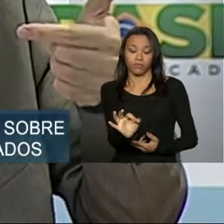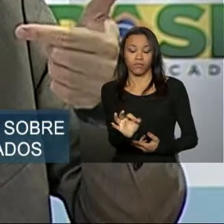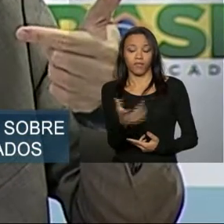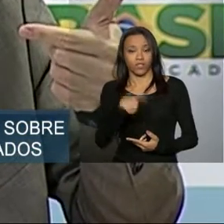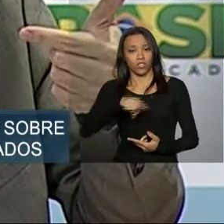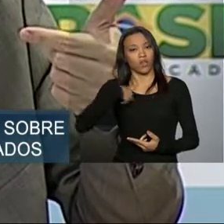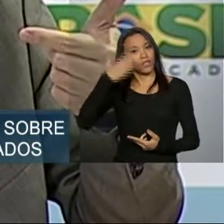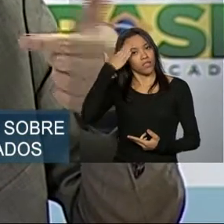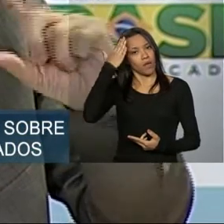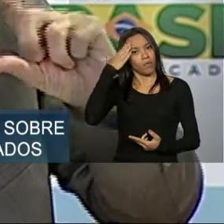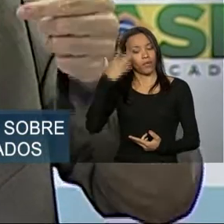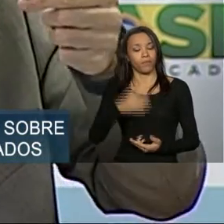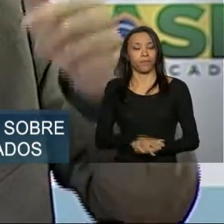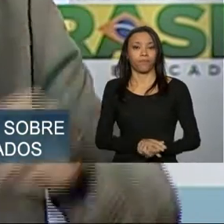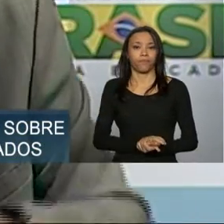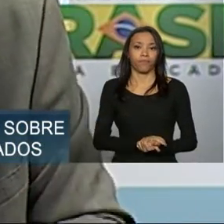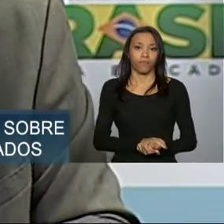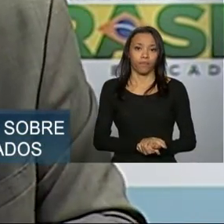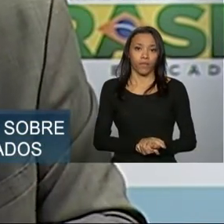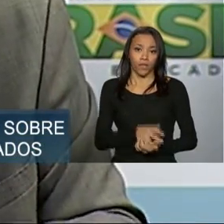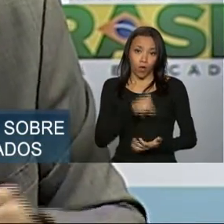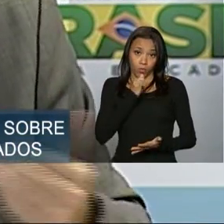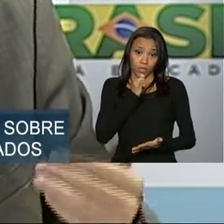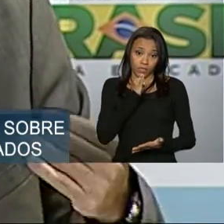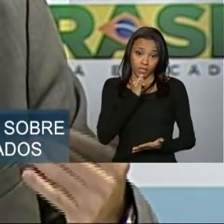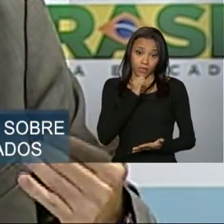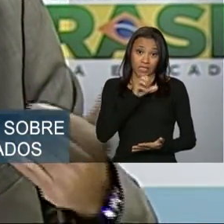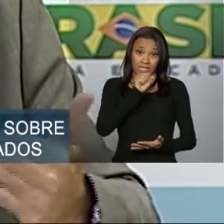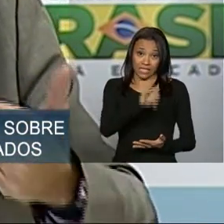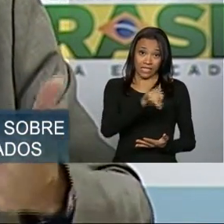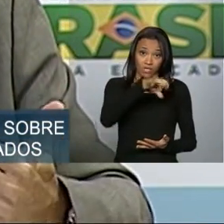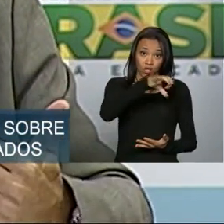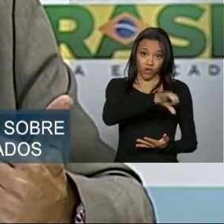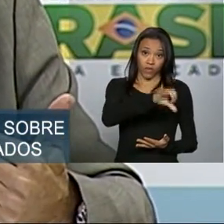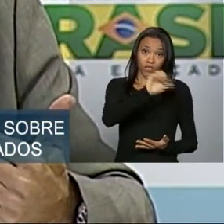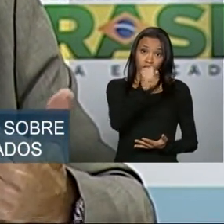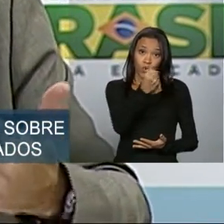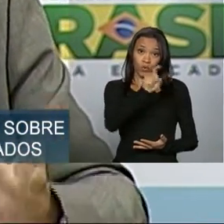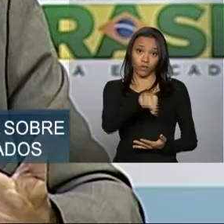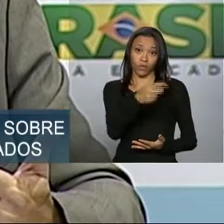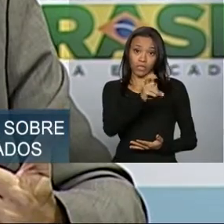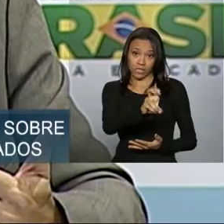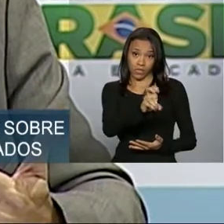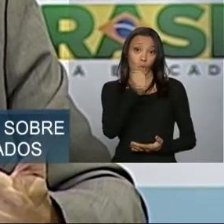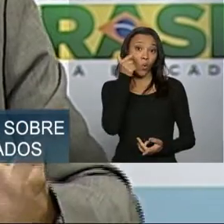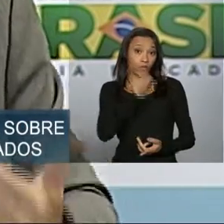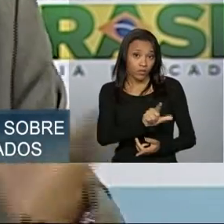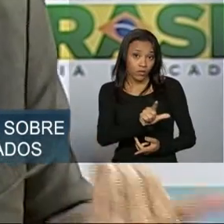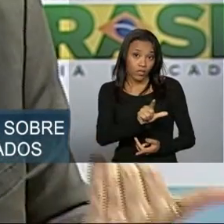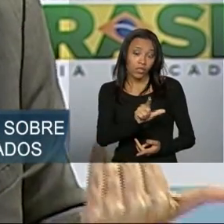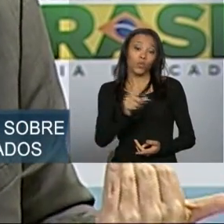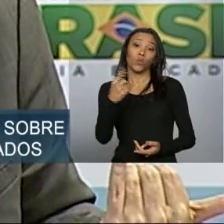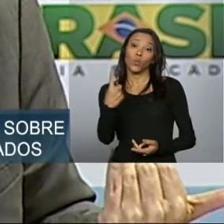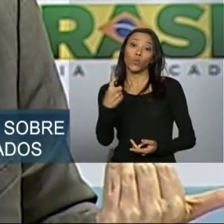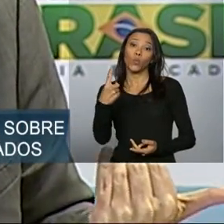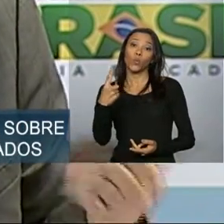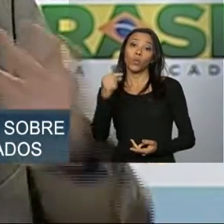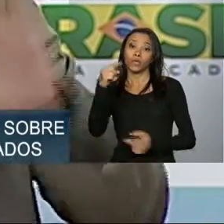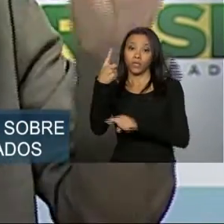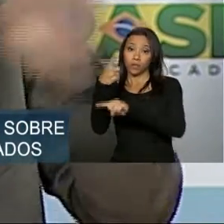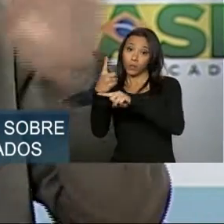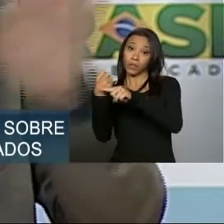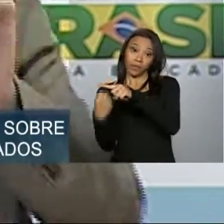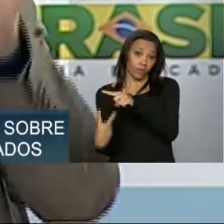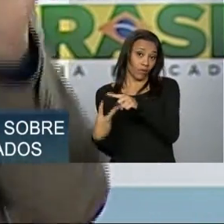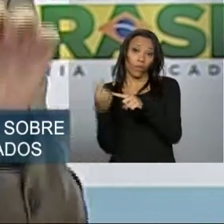o que não atingiu a meta, Natália. É o inverso. Por exemplo, se 98,5 atingiram, 1,5 não atingiu.